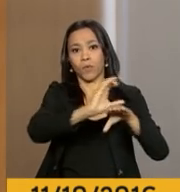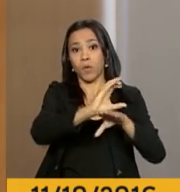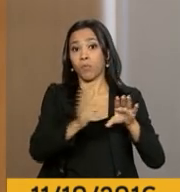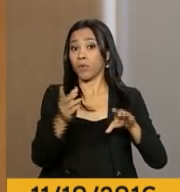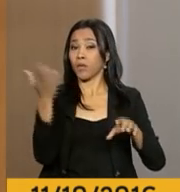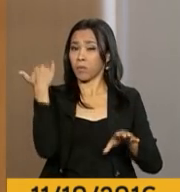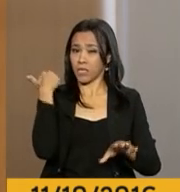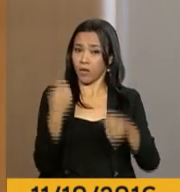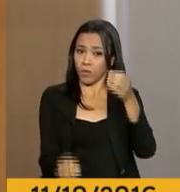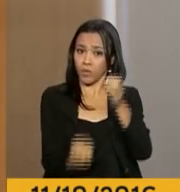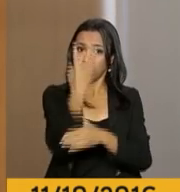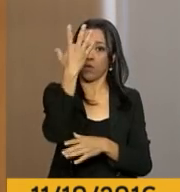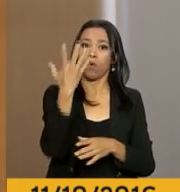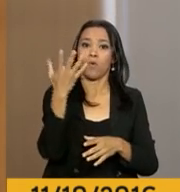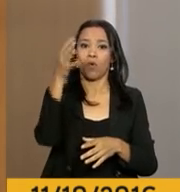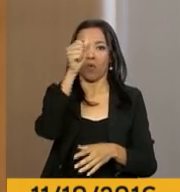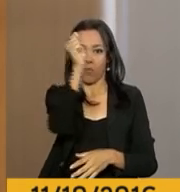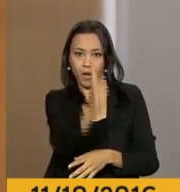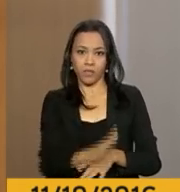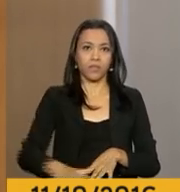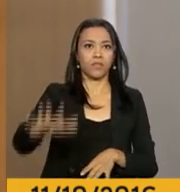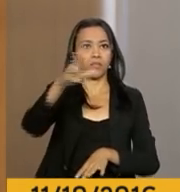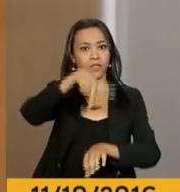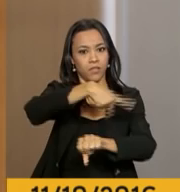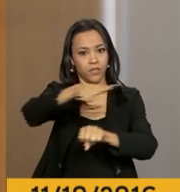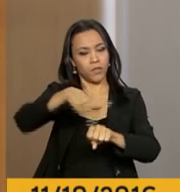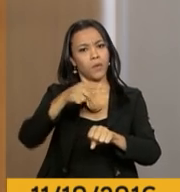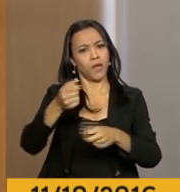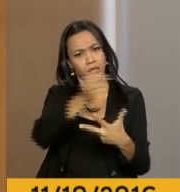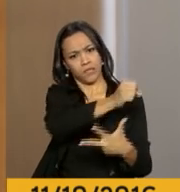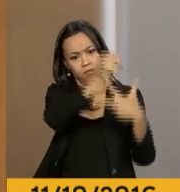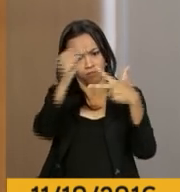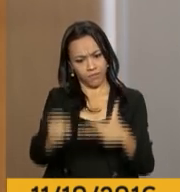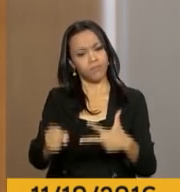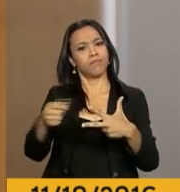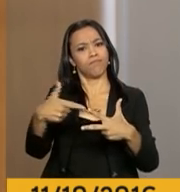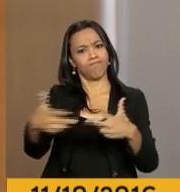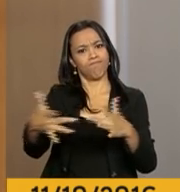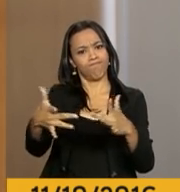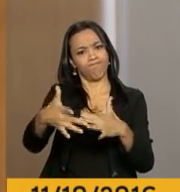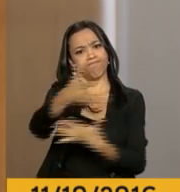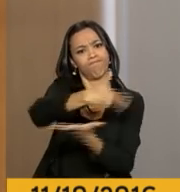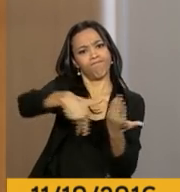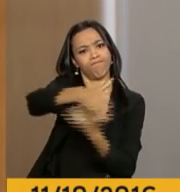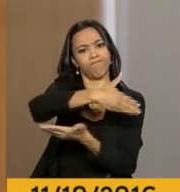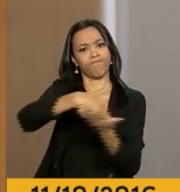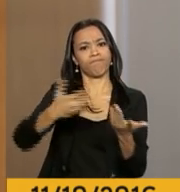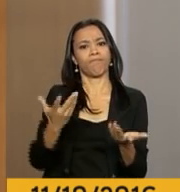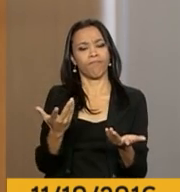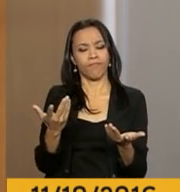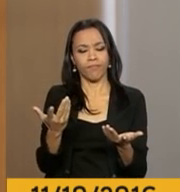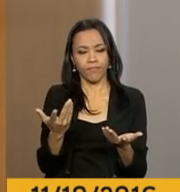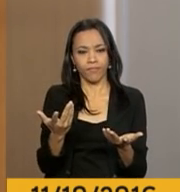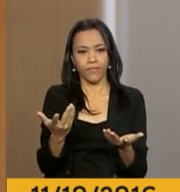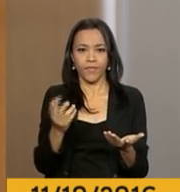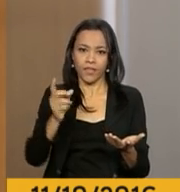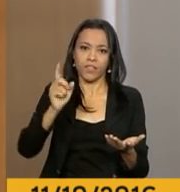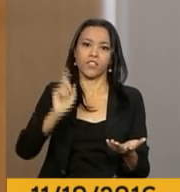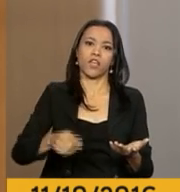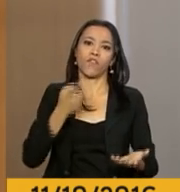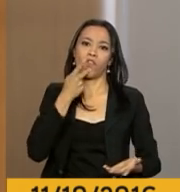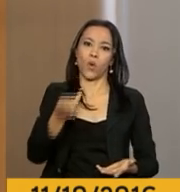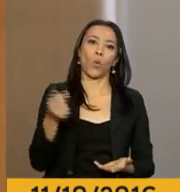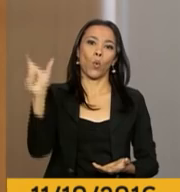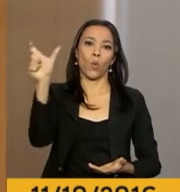brasileiro determinou Esta função harmônica por uma razão singela como manifestaram o presidente